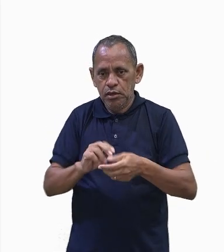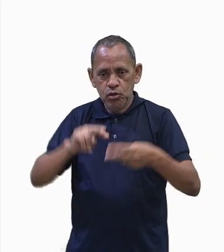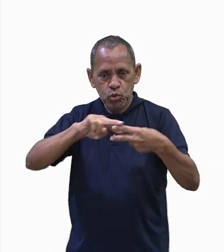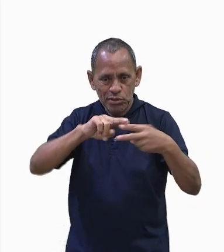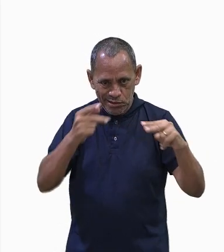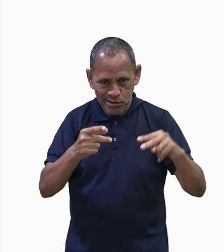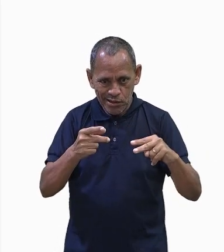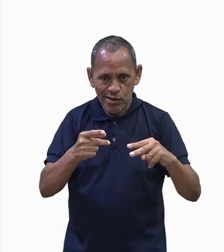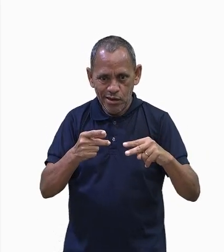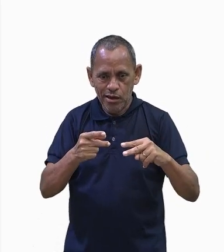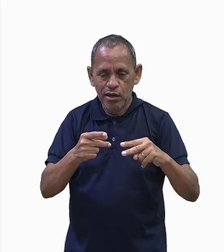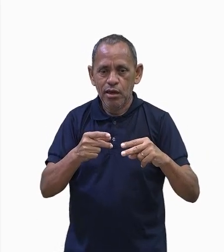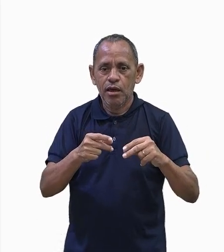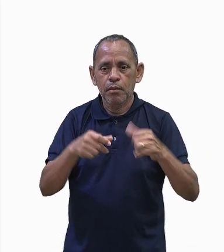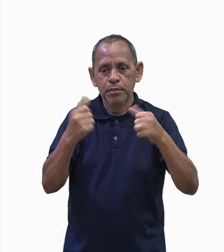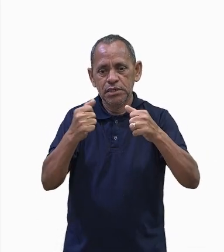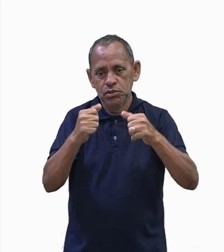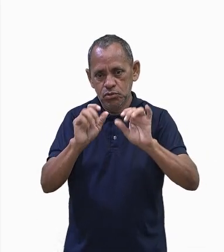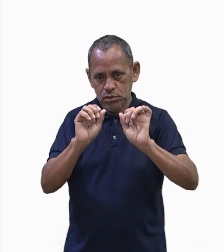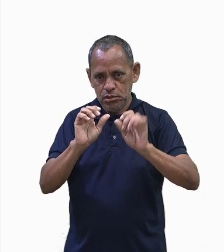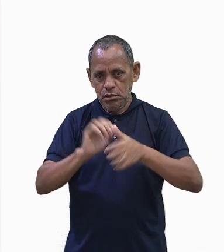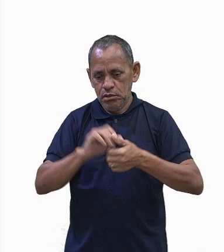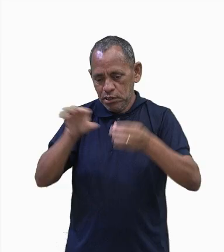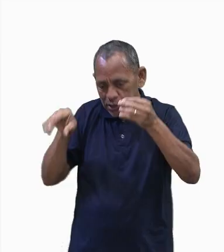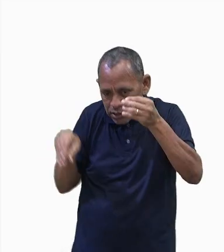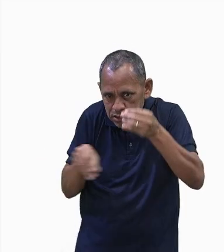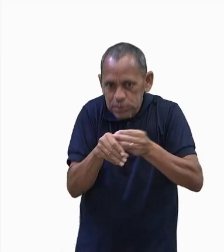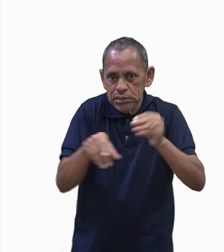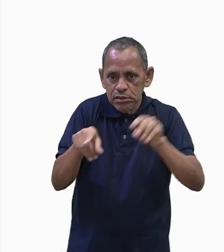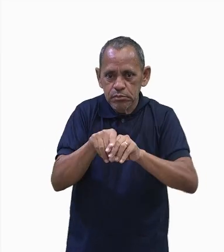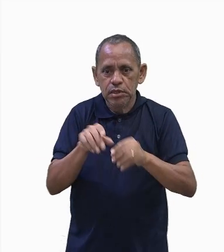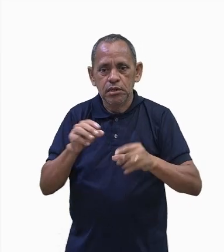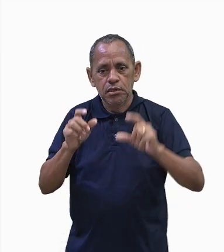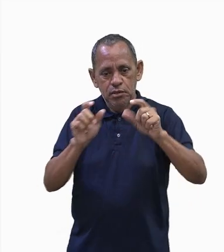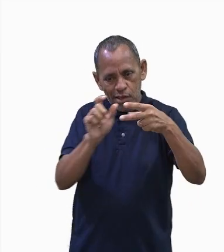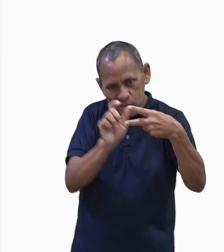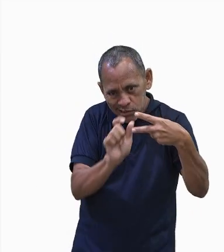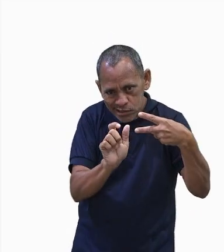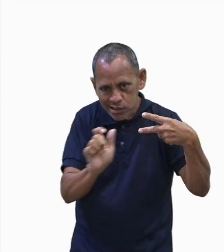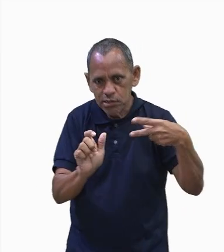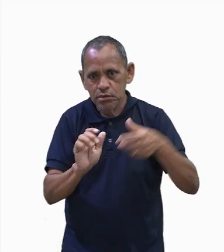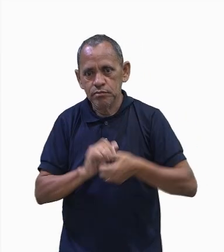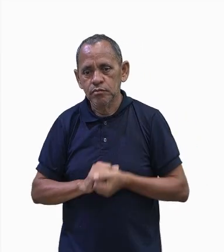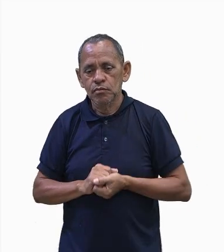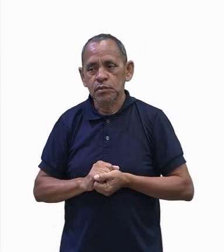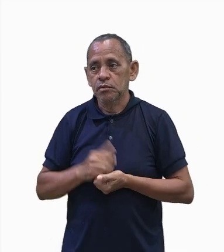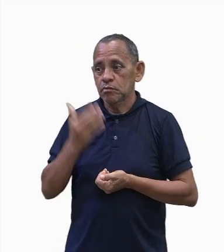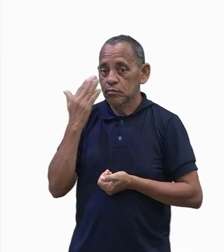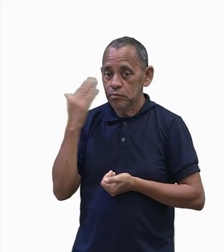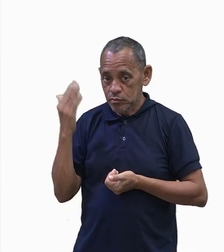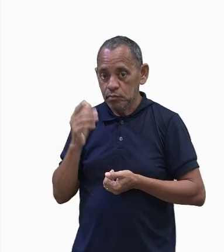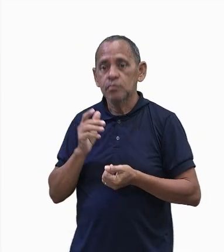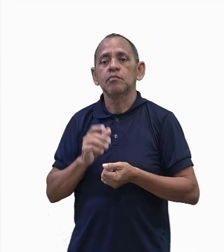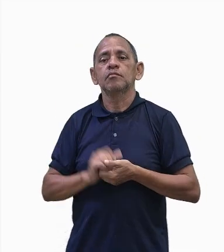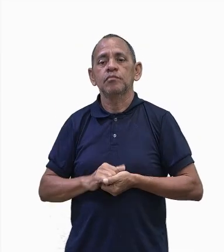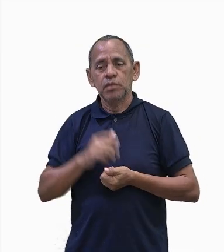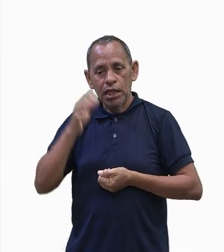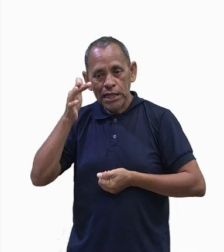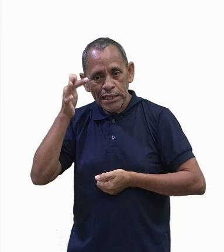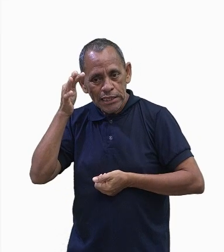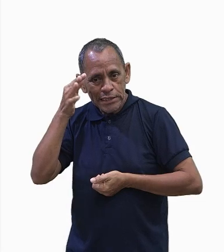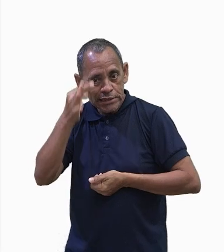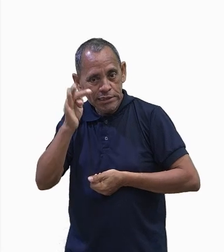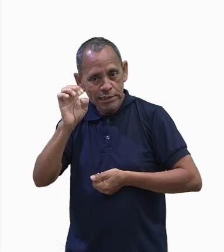necessário inserir esse gene. As aplicações dessa terapia gênica, então, estão aqui representadas, vejam só.